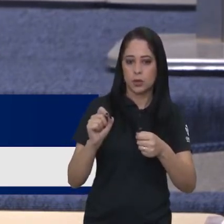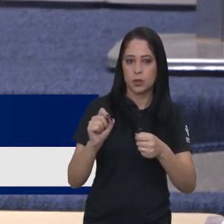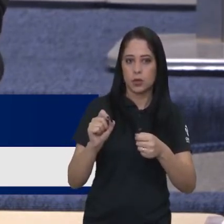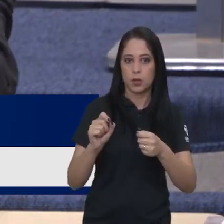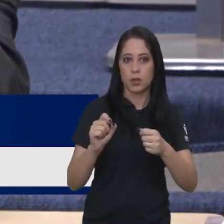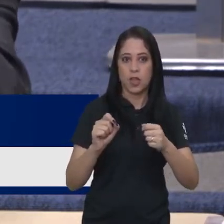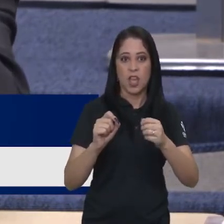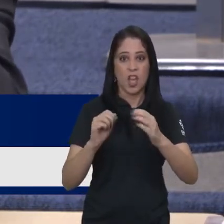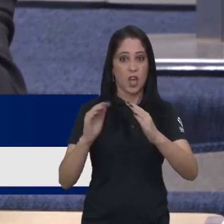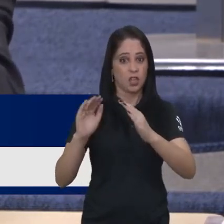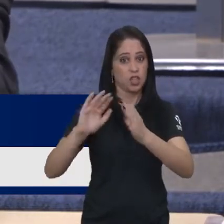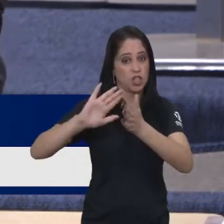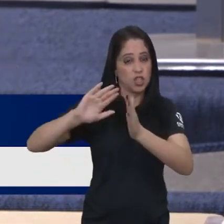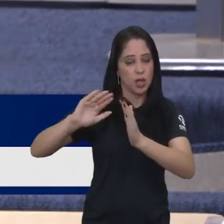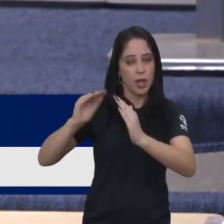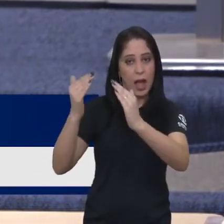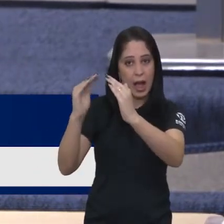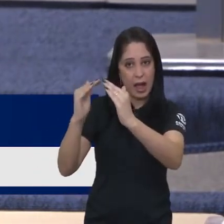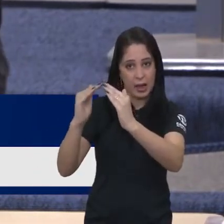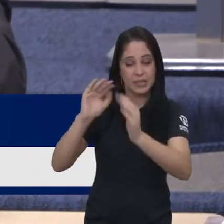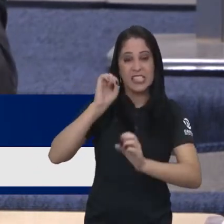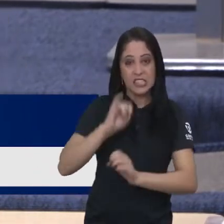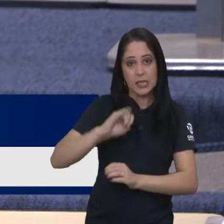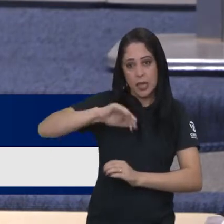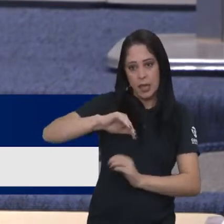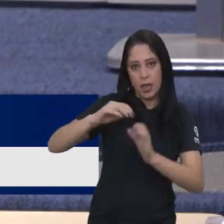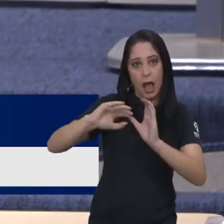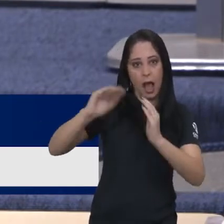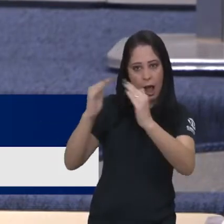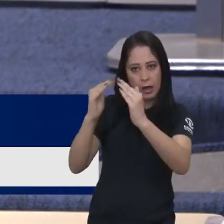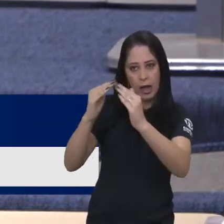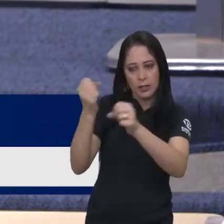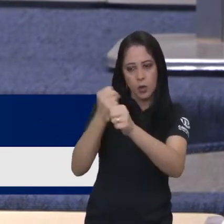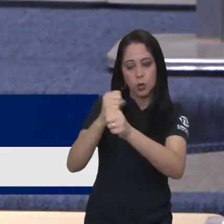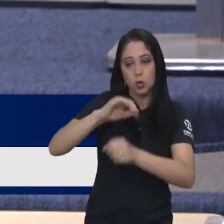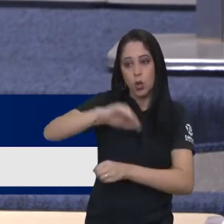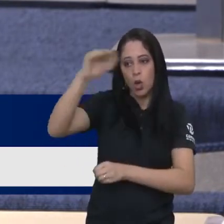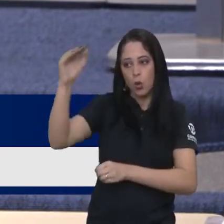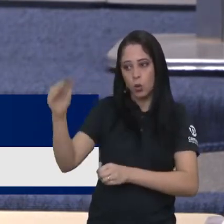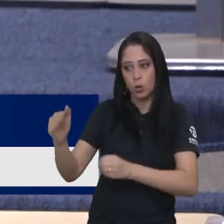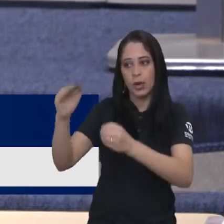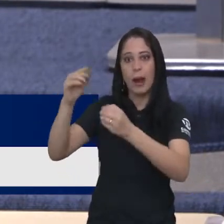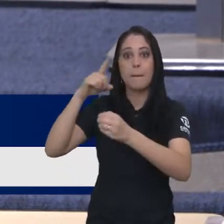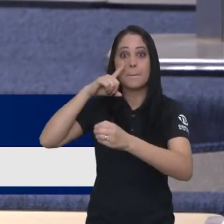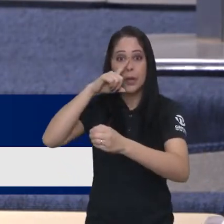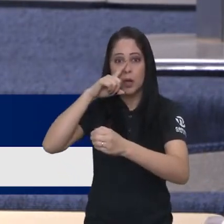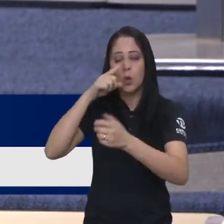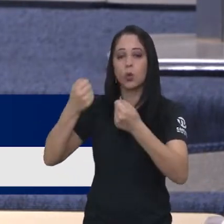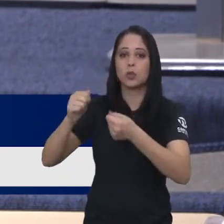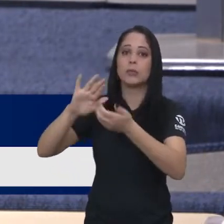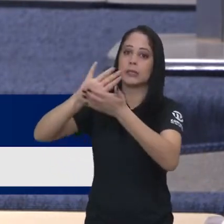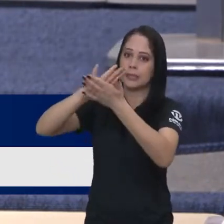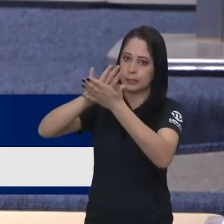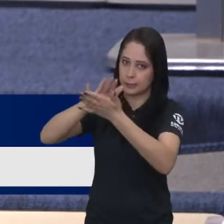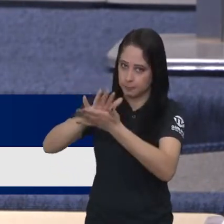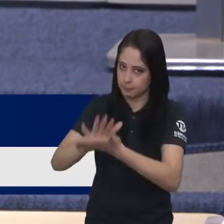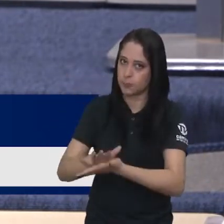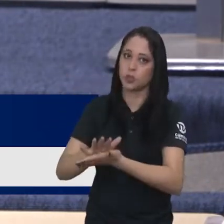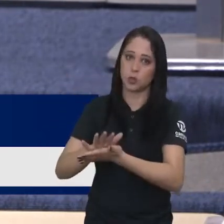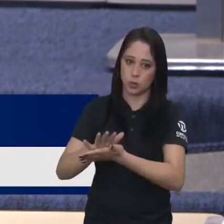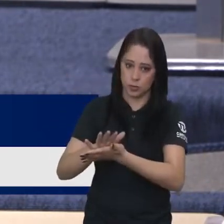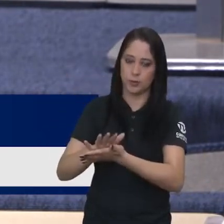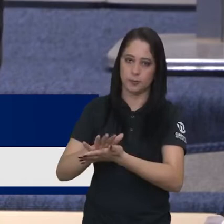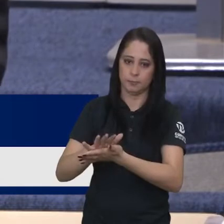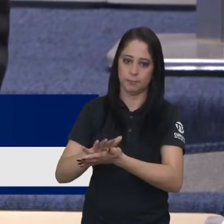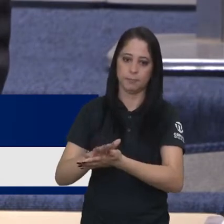tem a lógica, ou remoção do risco, se for possível, ou remoção da moradia que está em área de risco, precisa deixar